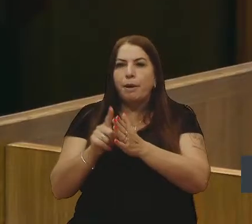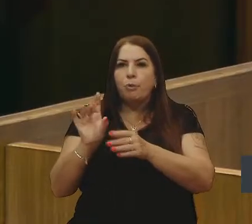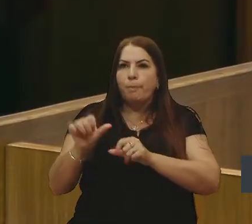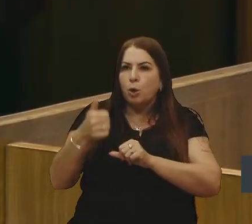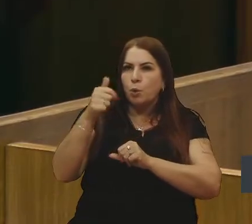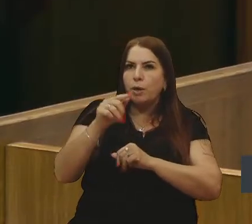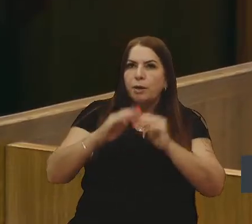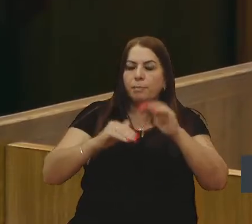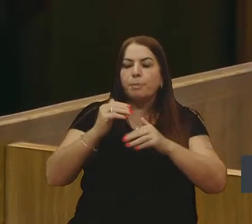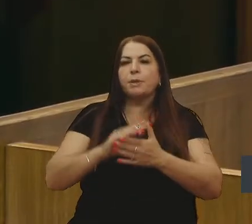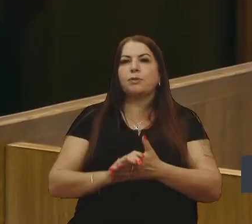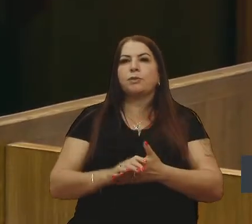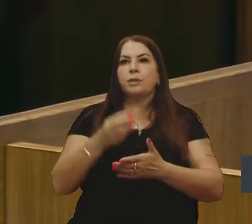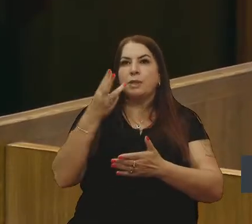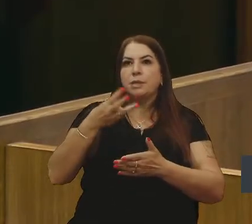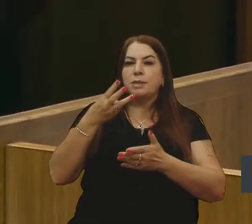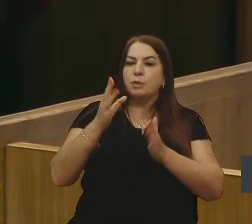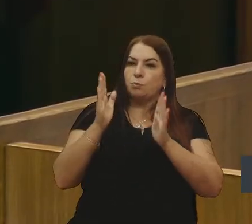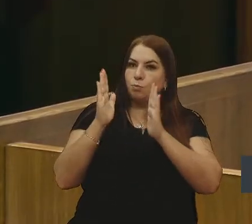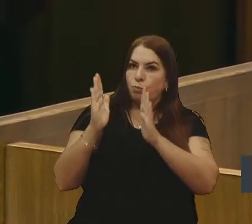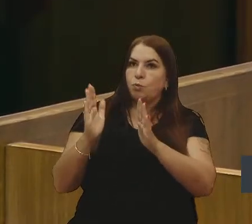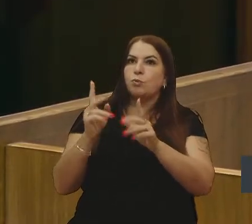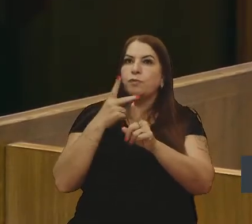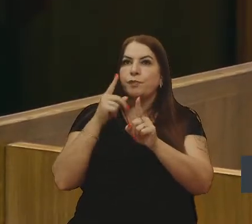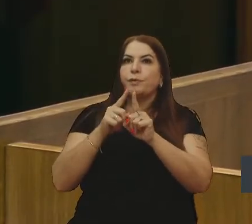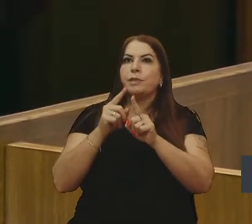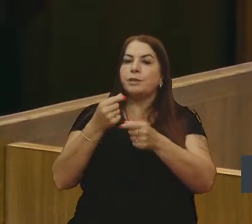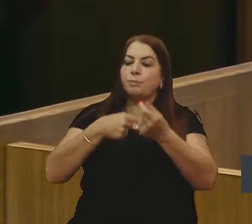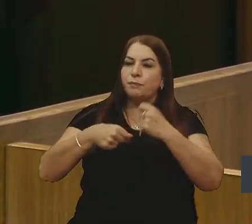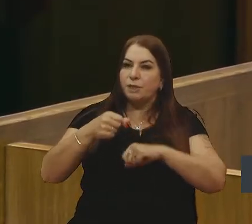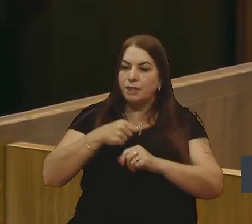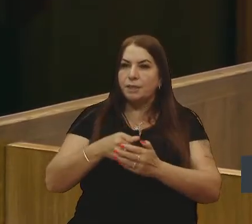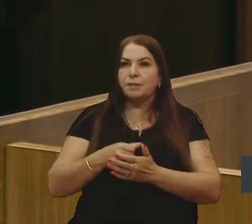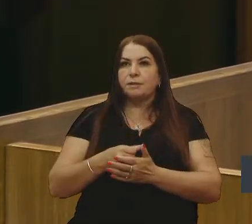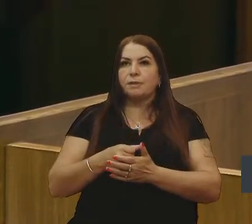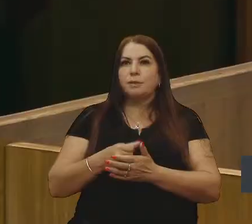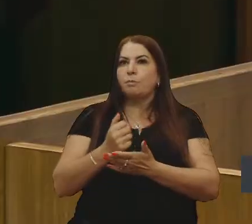mesma já em prática. Terceiro módulo vai falar sobre finanças,